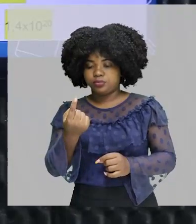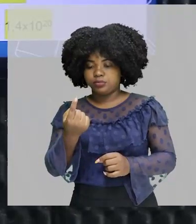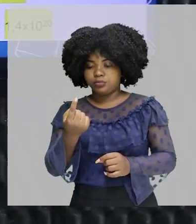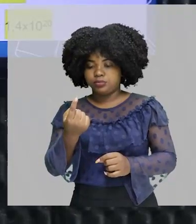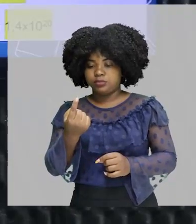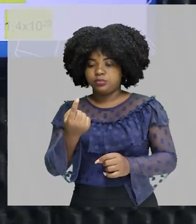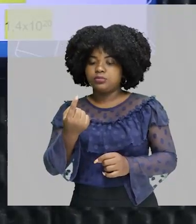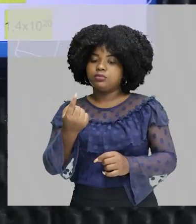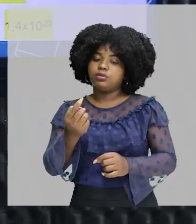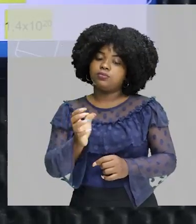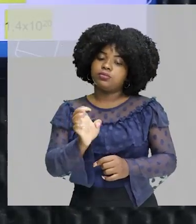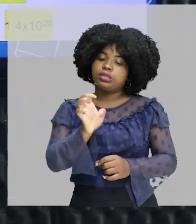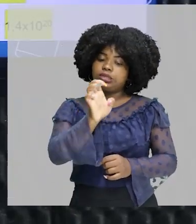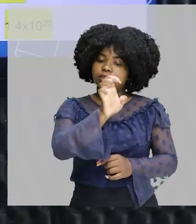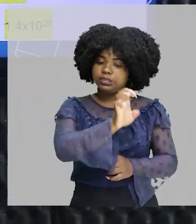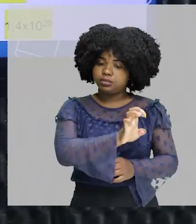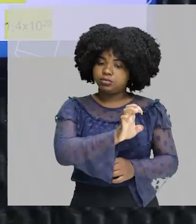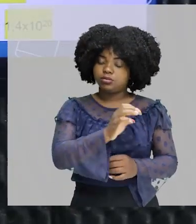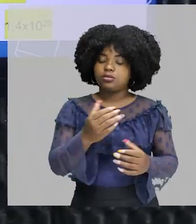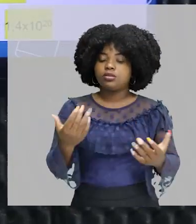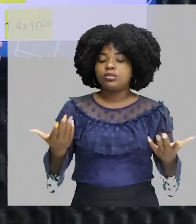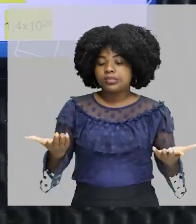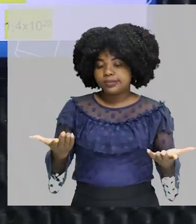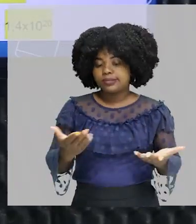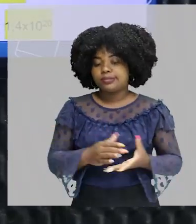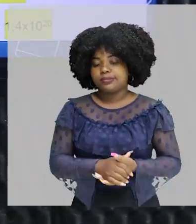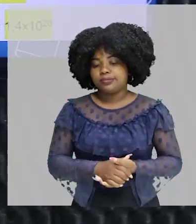a esquerda. Então, com isso, nós vamos